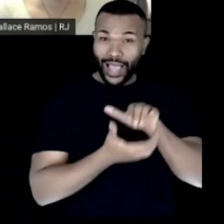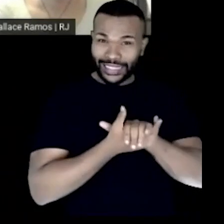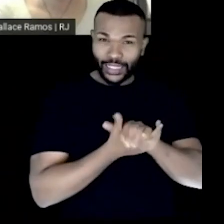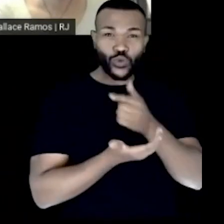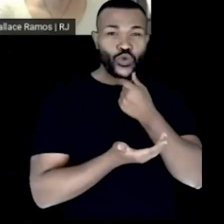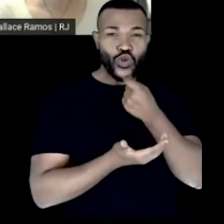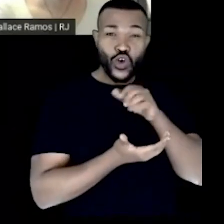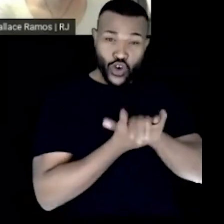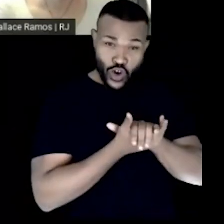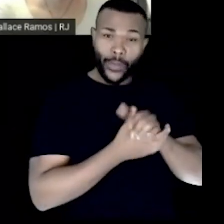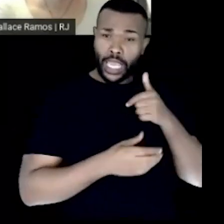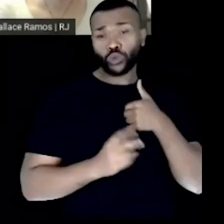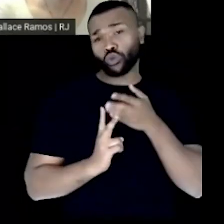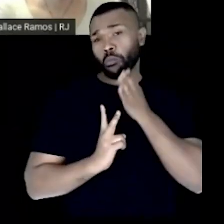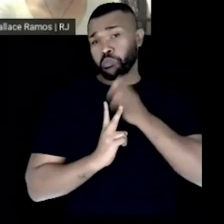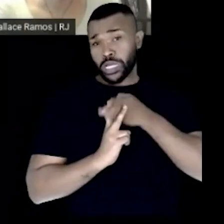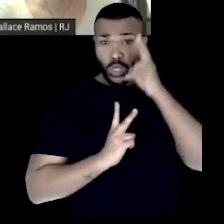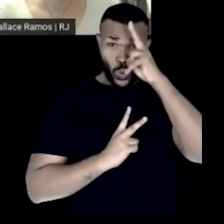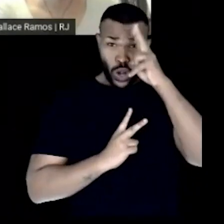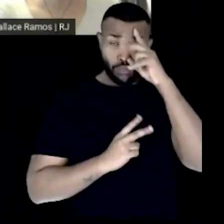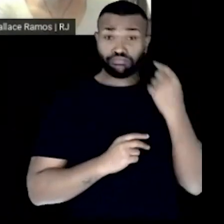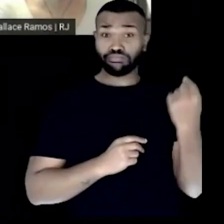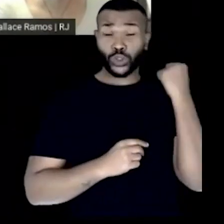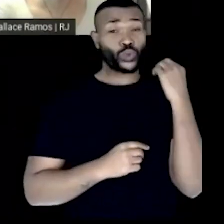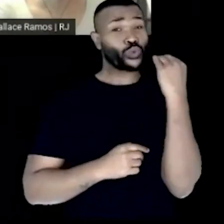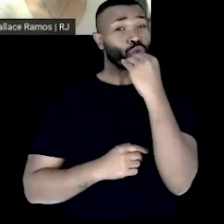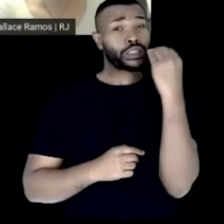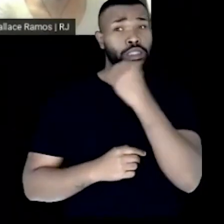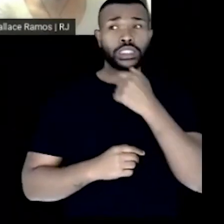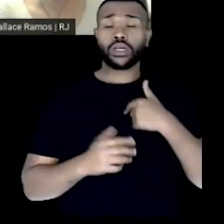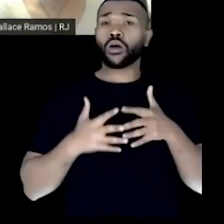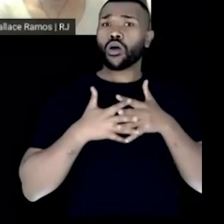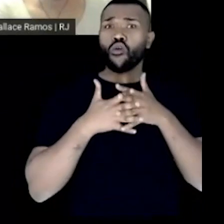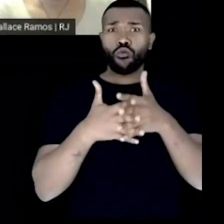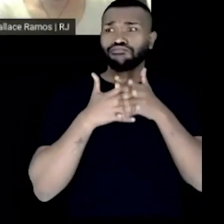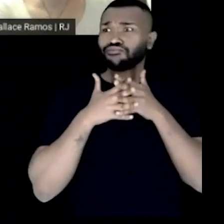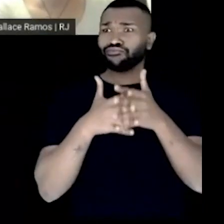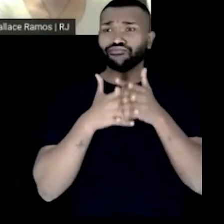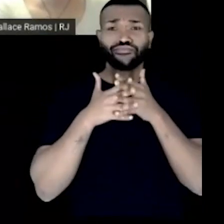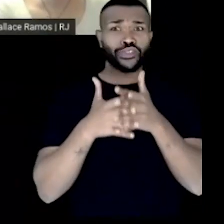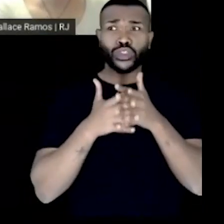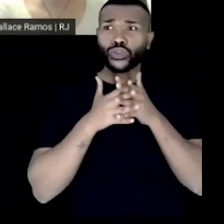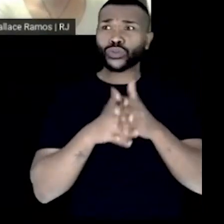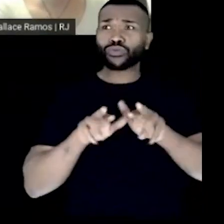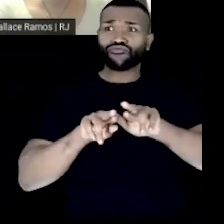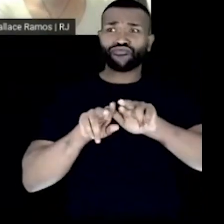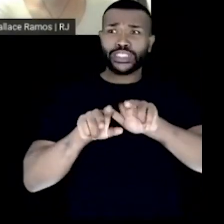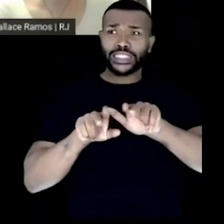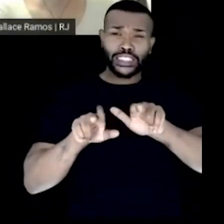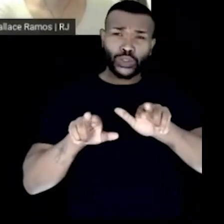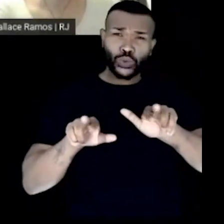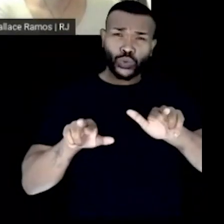eu, apesar de estar casada com um homem, eu me identifico como bissexual, e eu me lembro disso na minha adolescência, sabe? Dessa confusão de